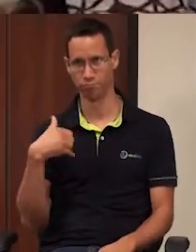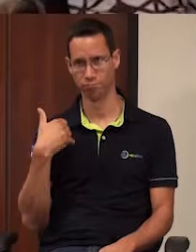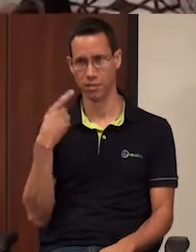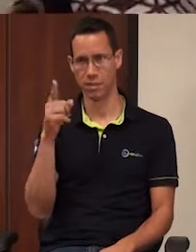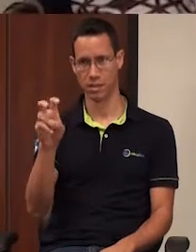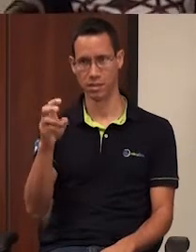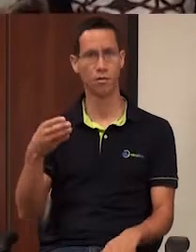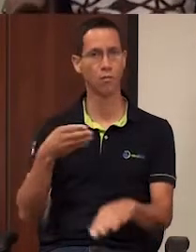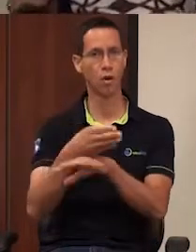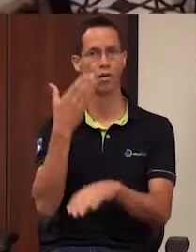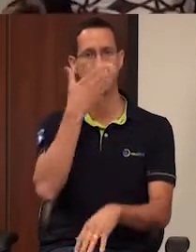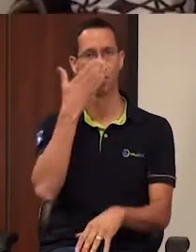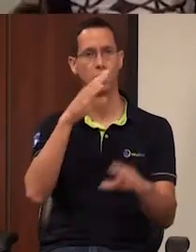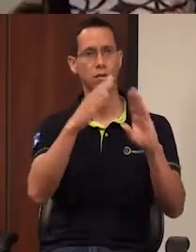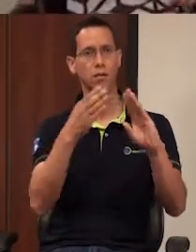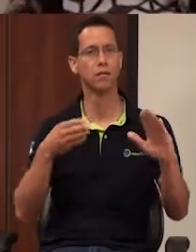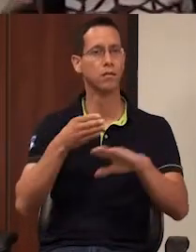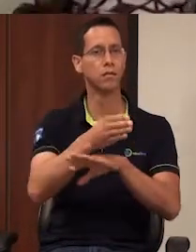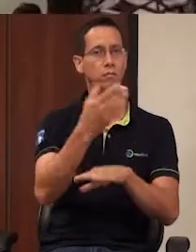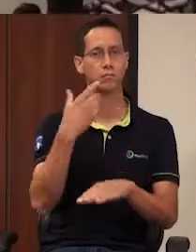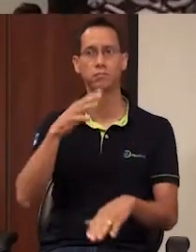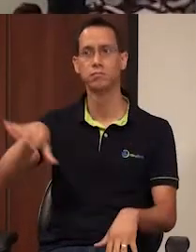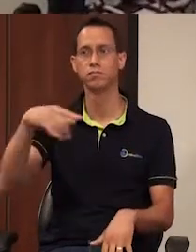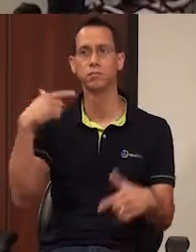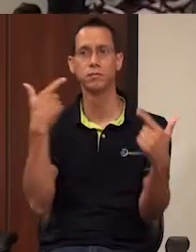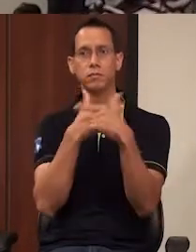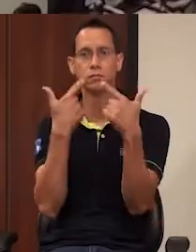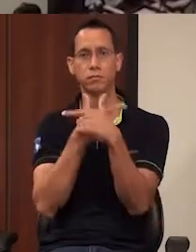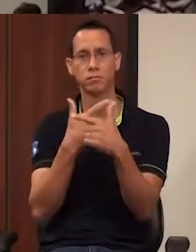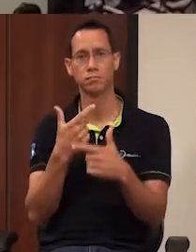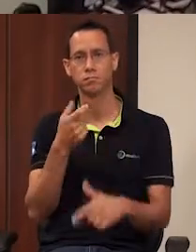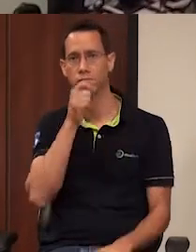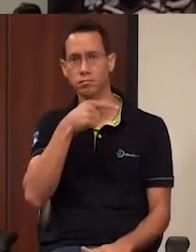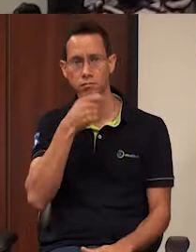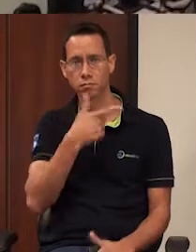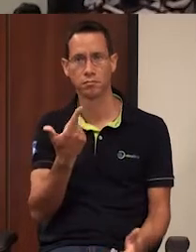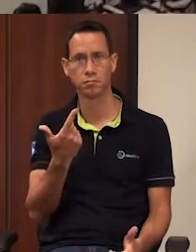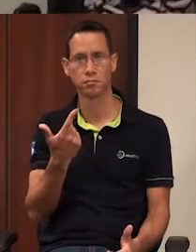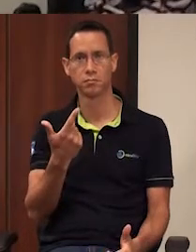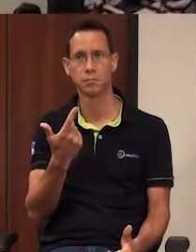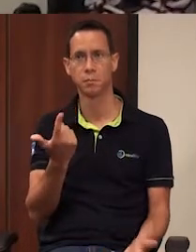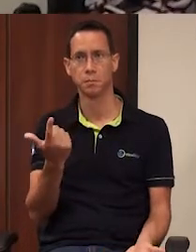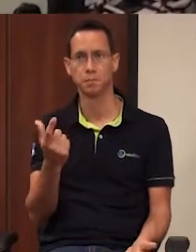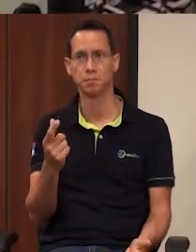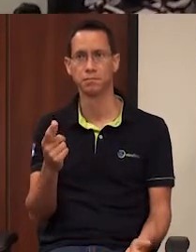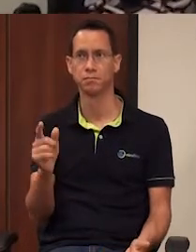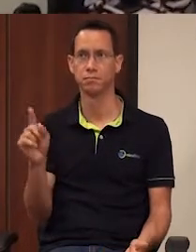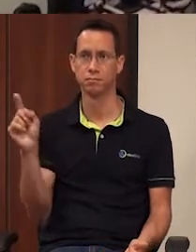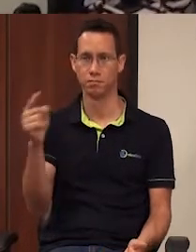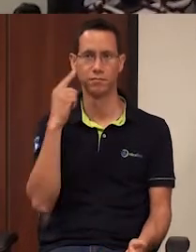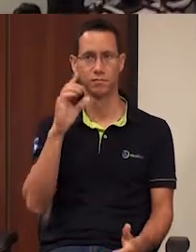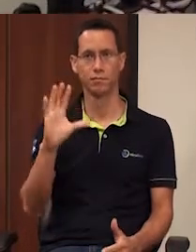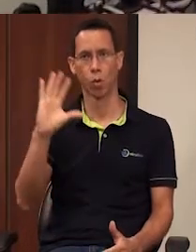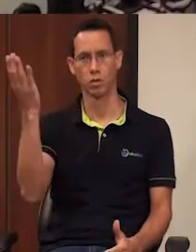prostíbulo, né? E todo mundo achou engraçado, todo mundo riu, né? Havia uma situação peculiar ali da